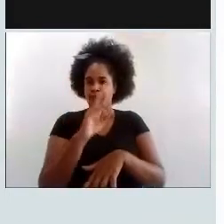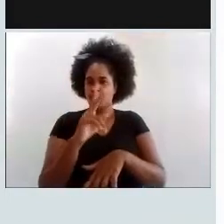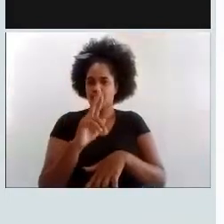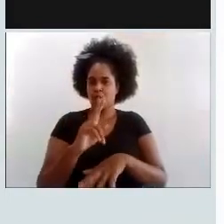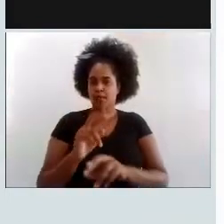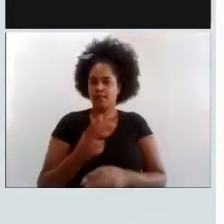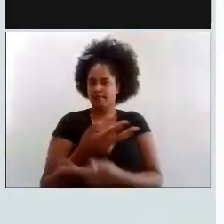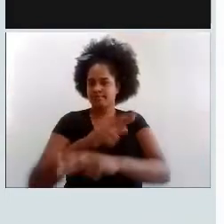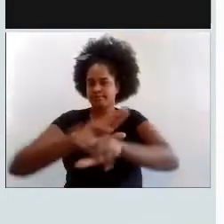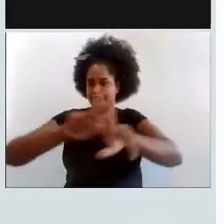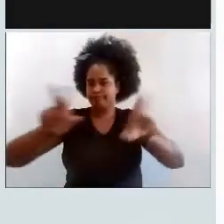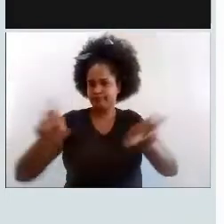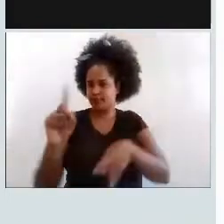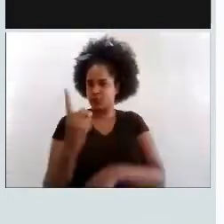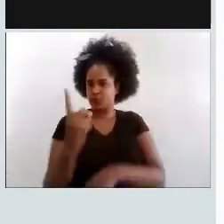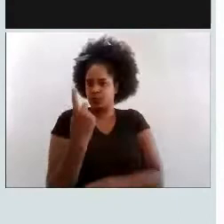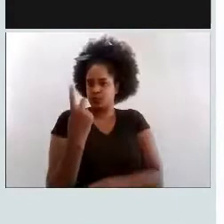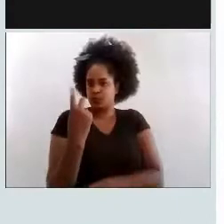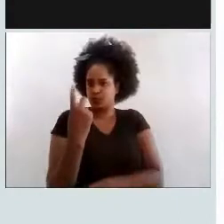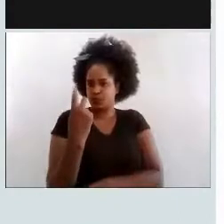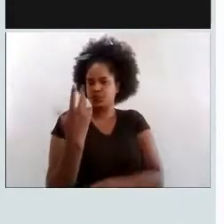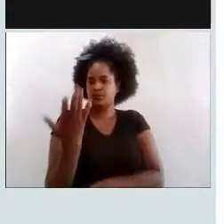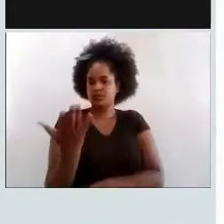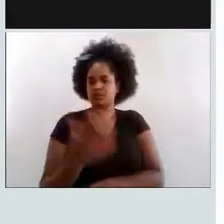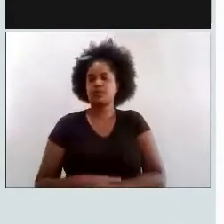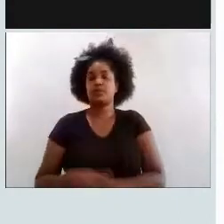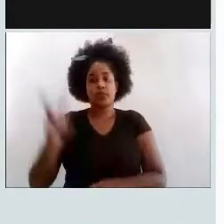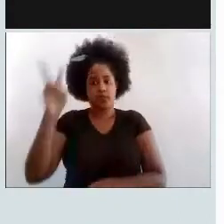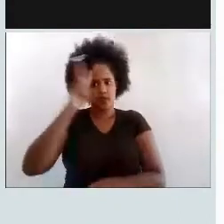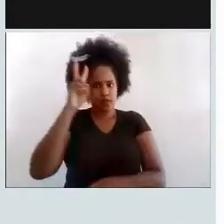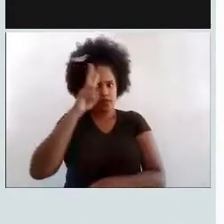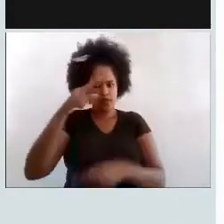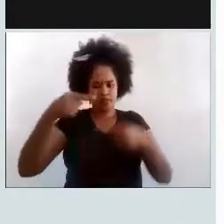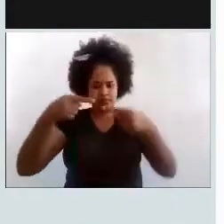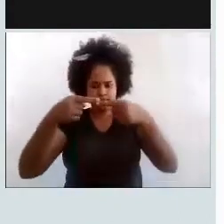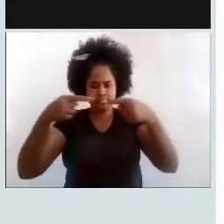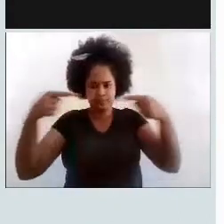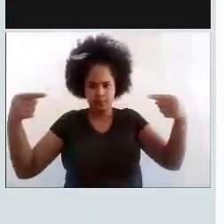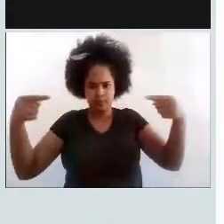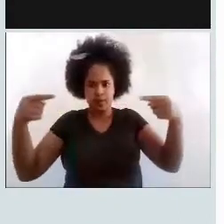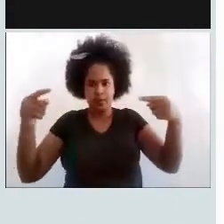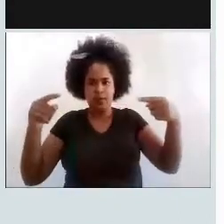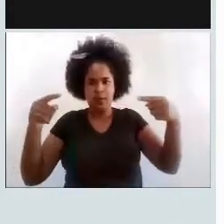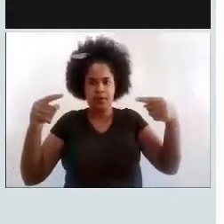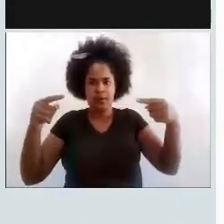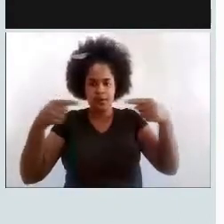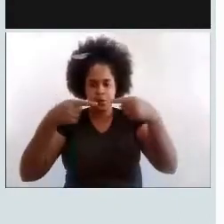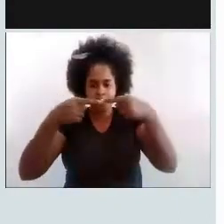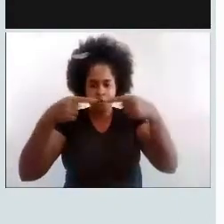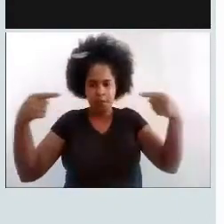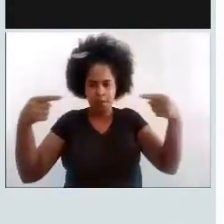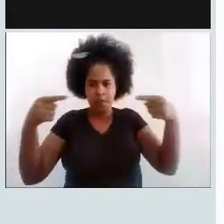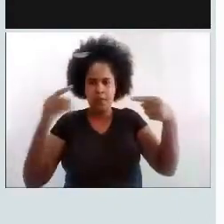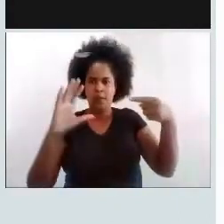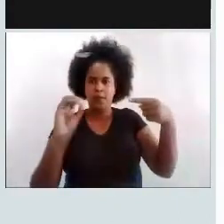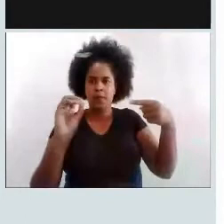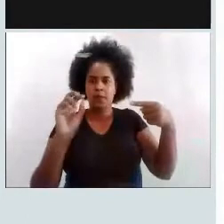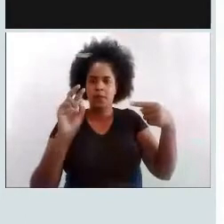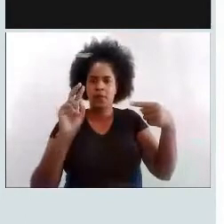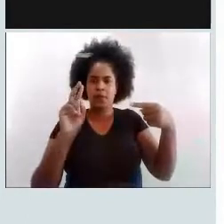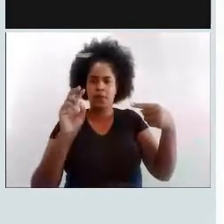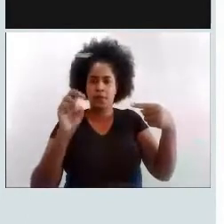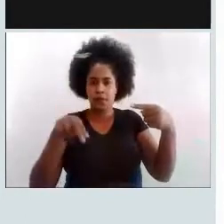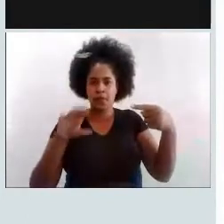certo? Lembram que as retas elas são concorrentes quando elas possuem um único ponto em comum?